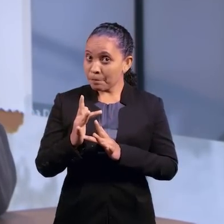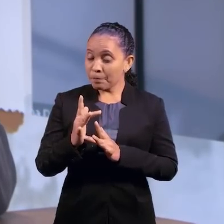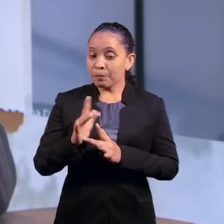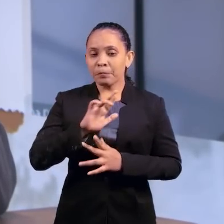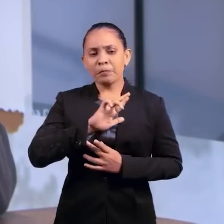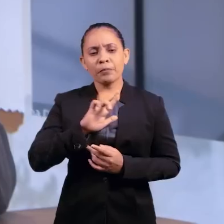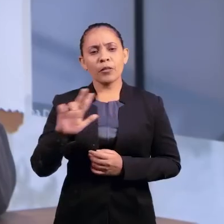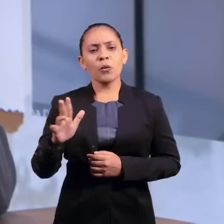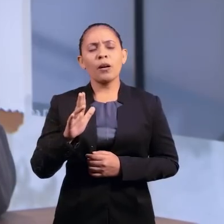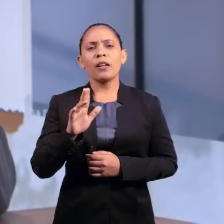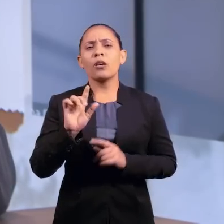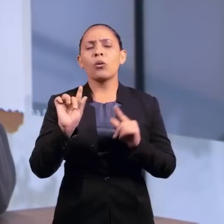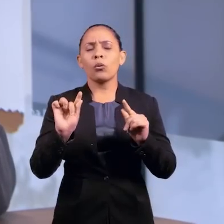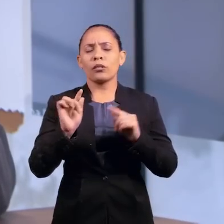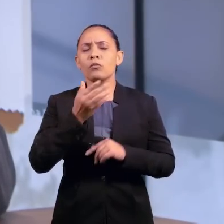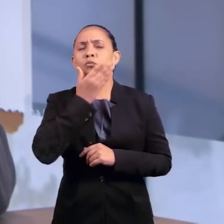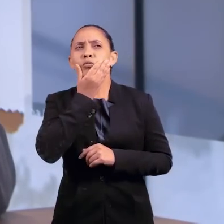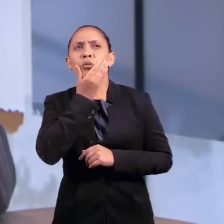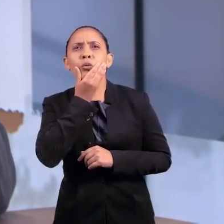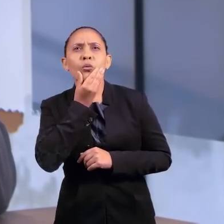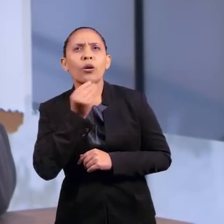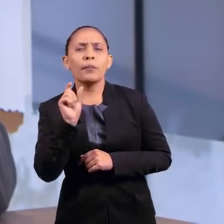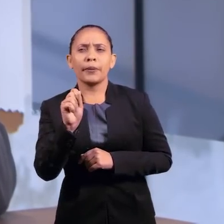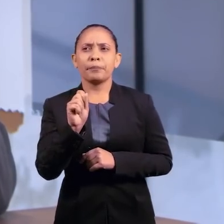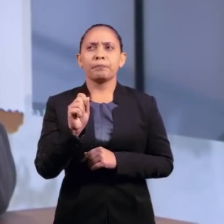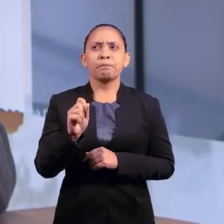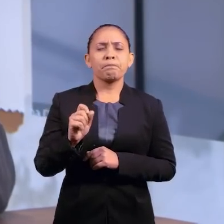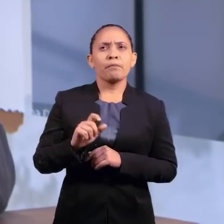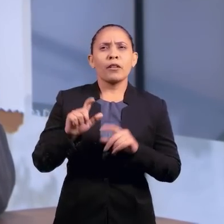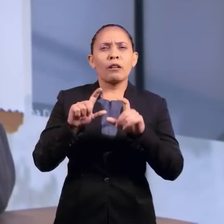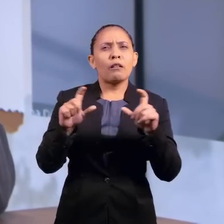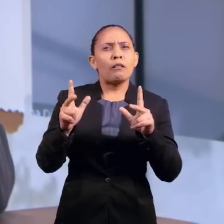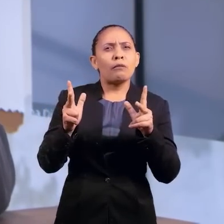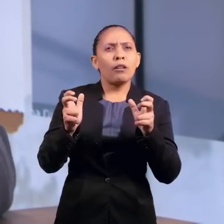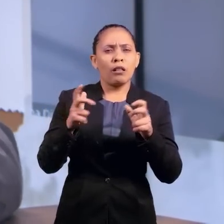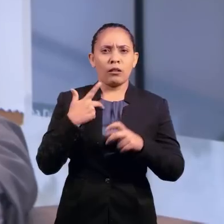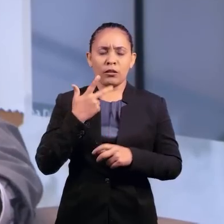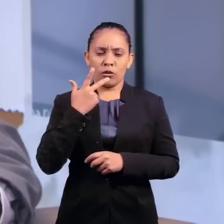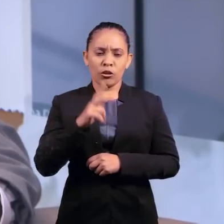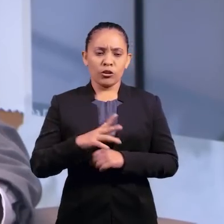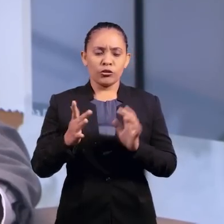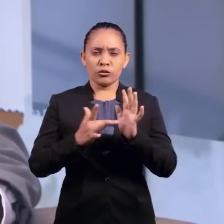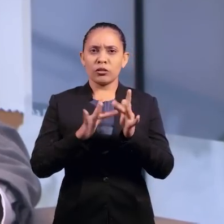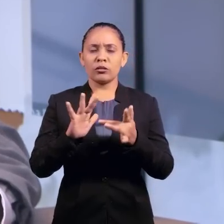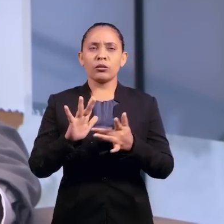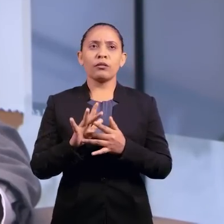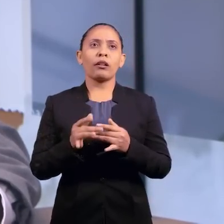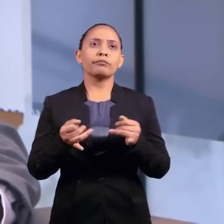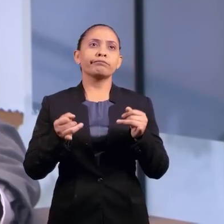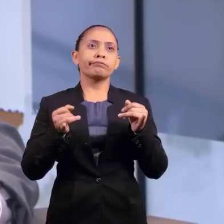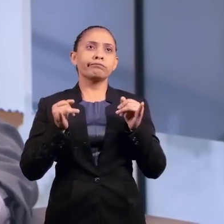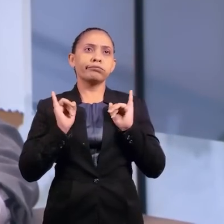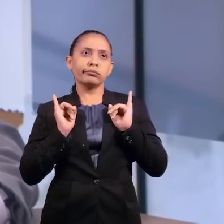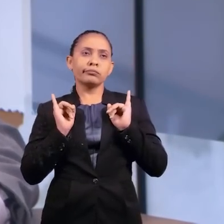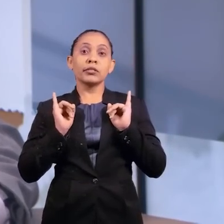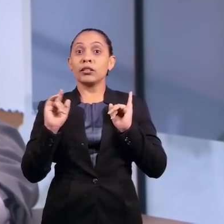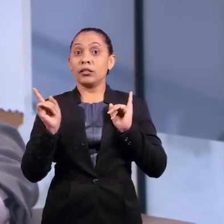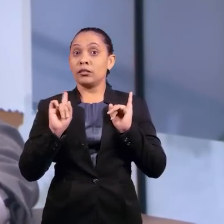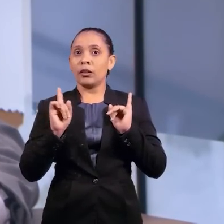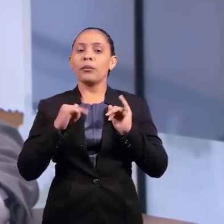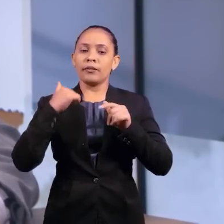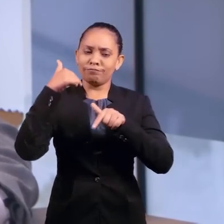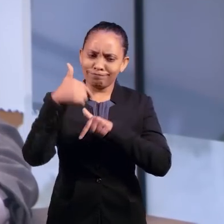homem, vou usar uma expressão aqui, me perdoem se for um pouco forte, mas Jesus não era um homem à toa. Ele era